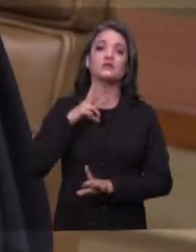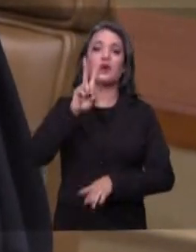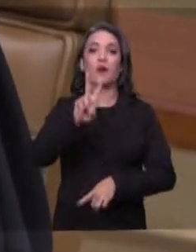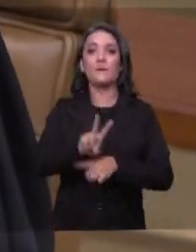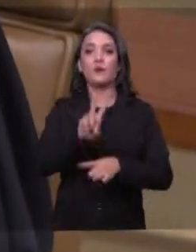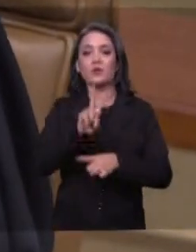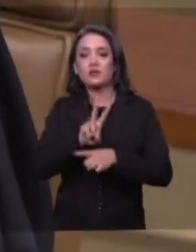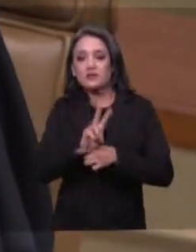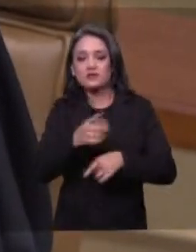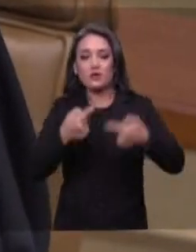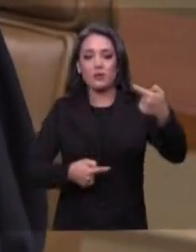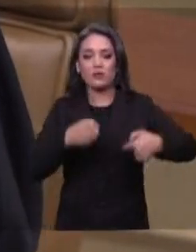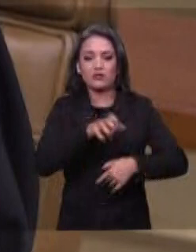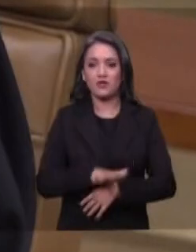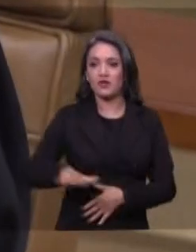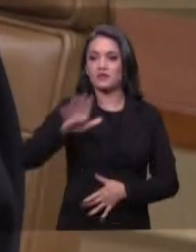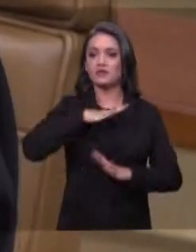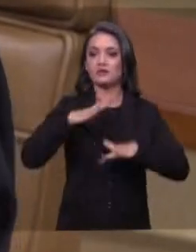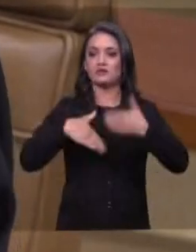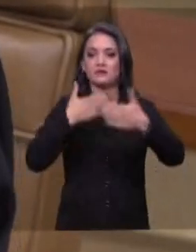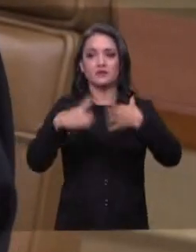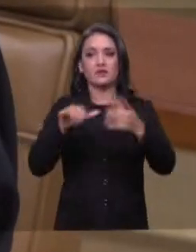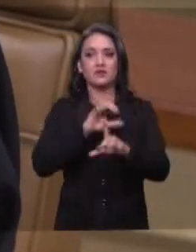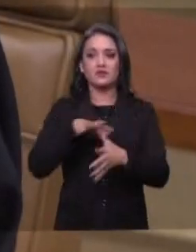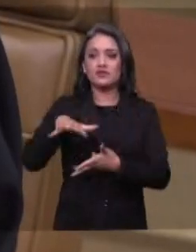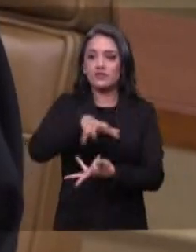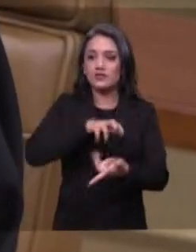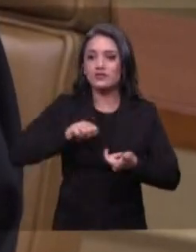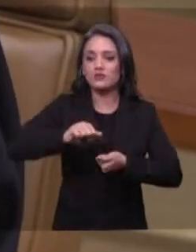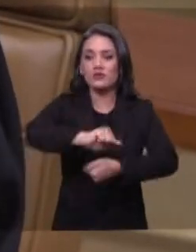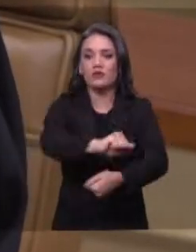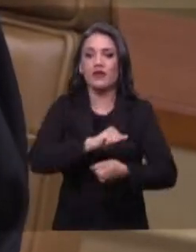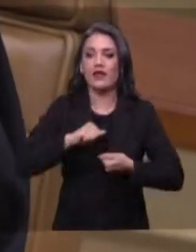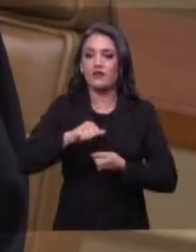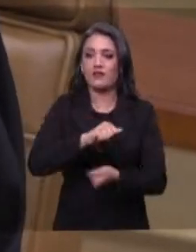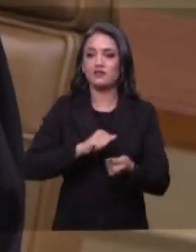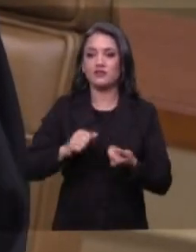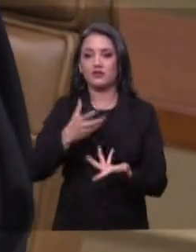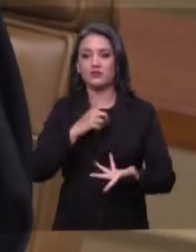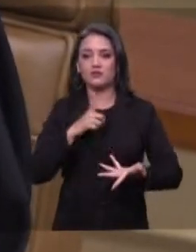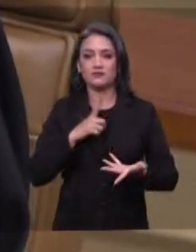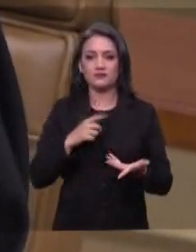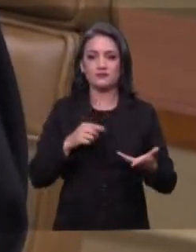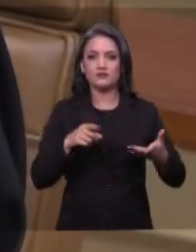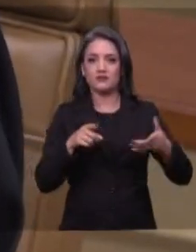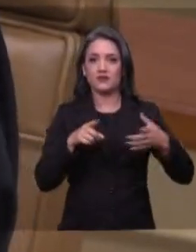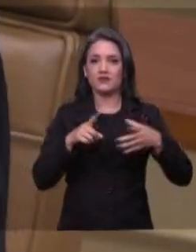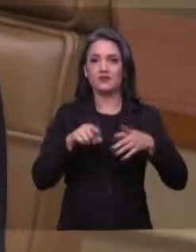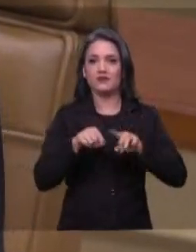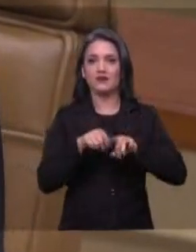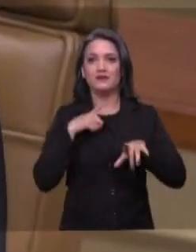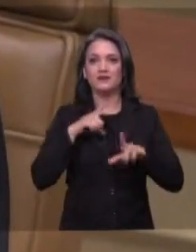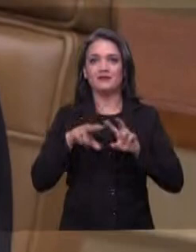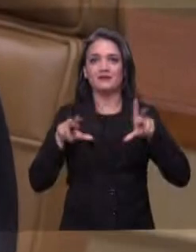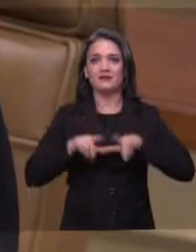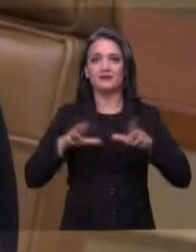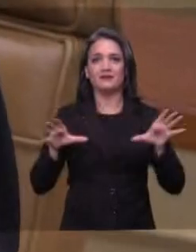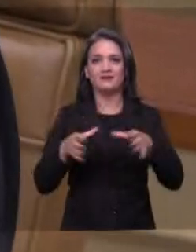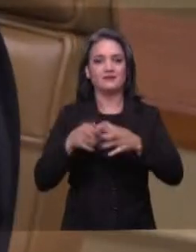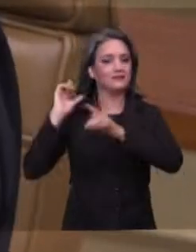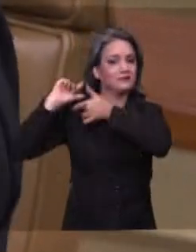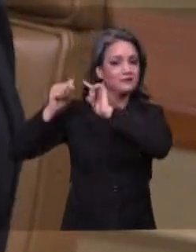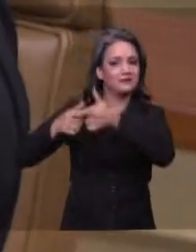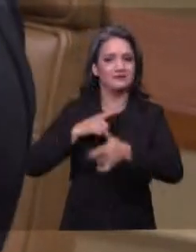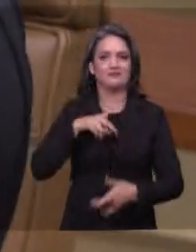uma política nacional de desenvolvimento sustentável aos povos e comunidades tradicionais, alguns precedentes